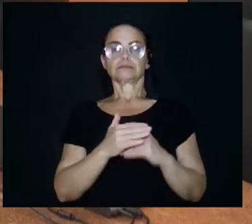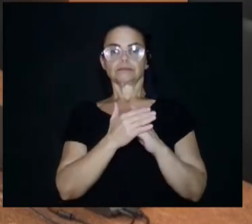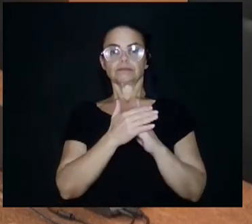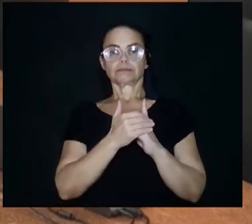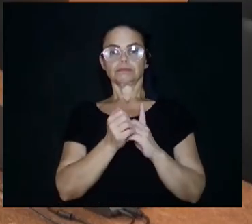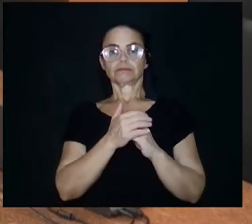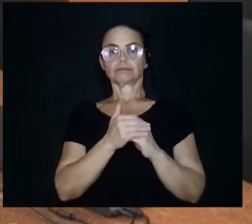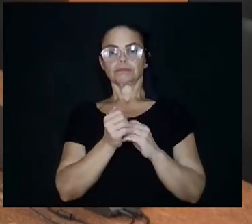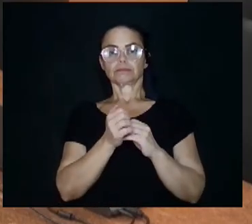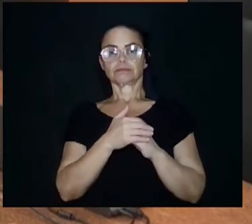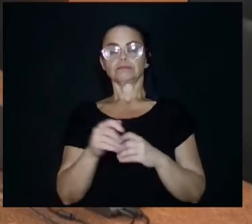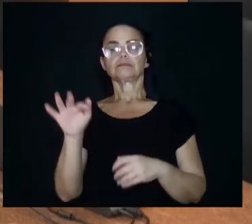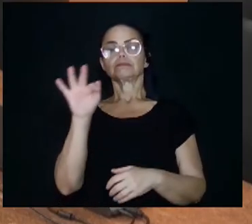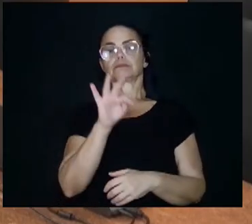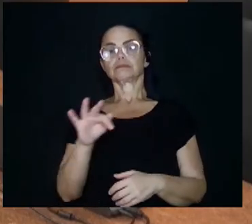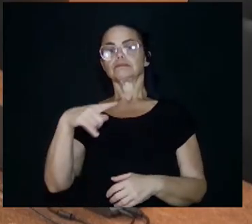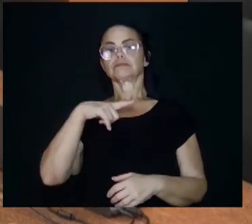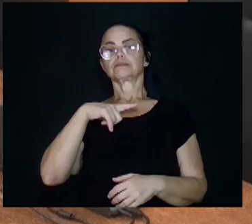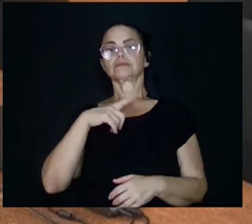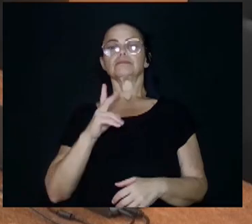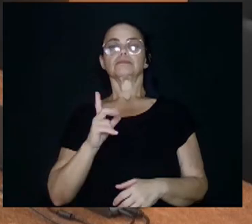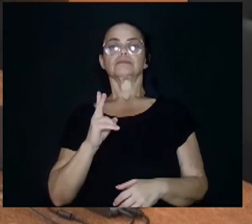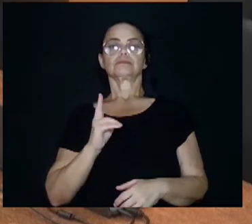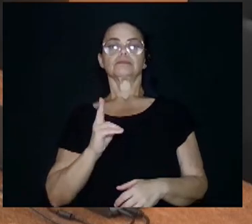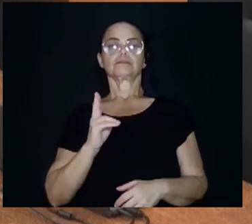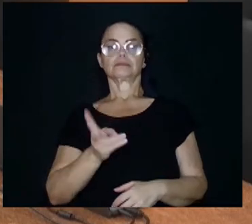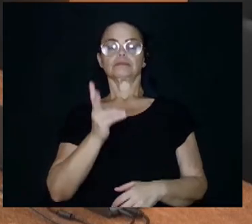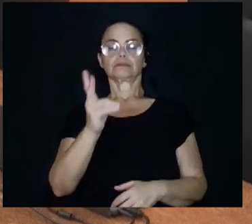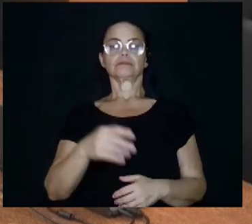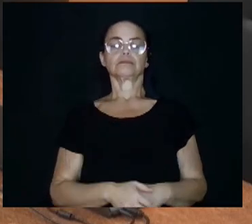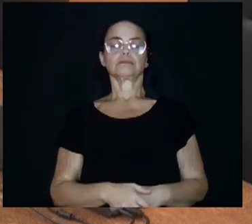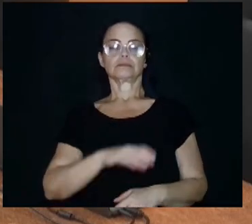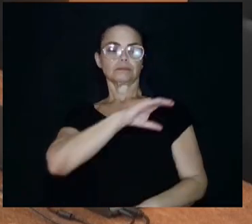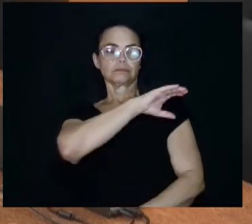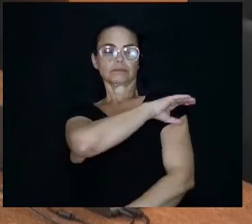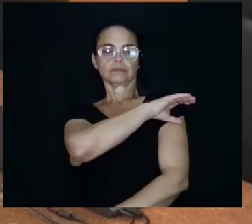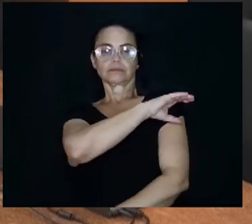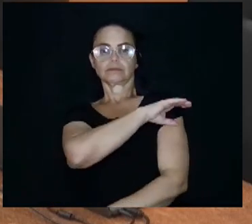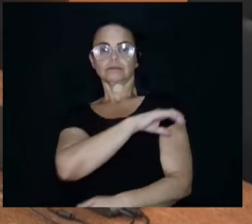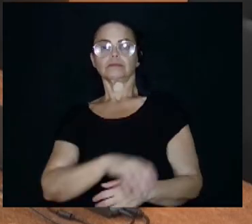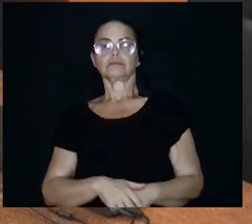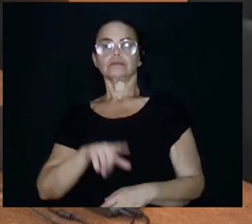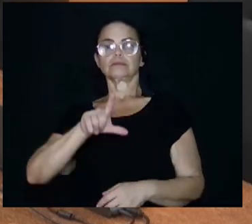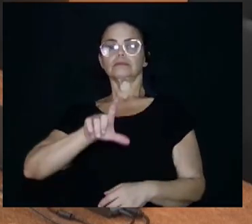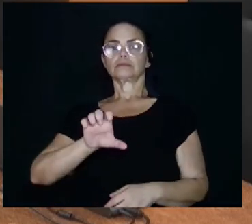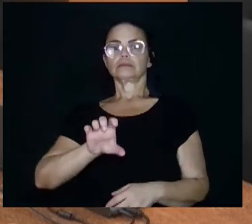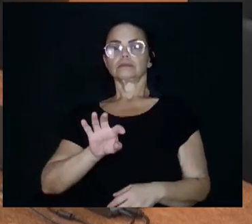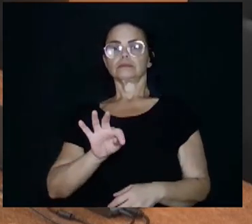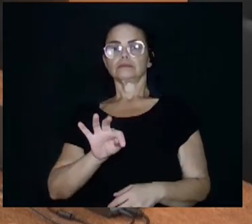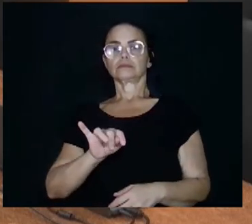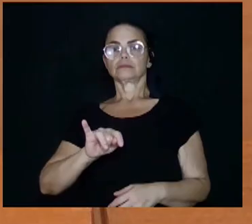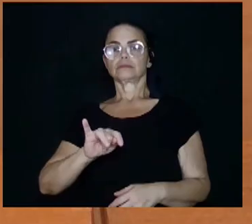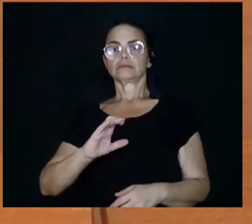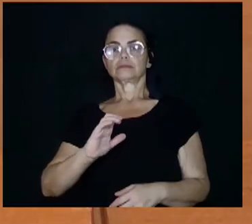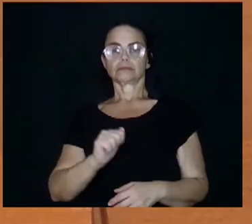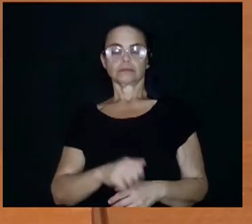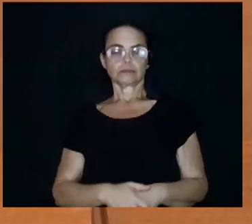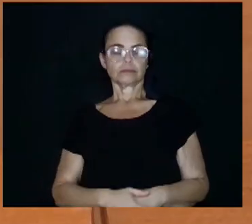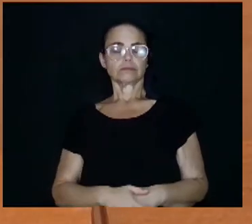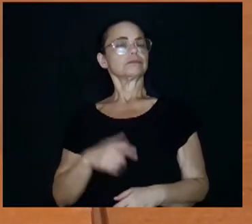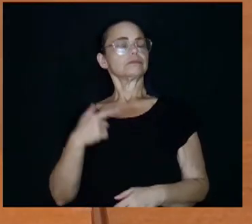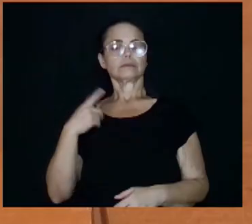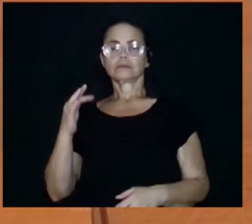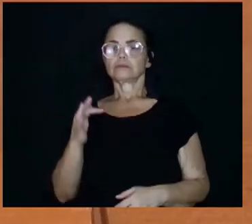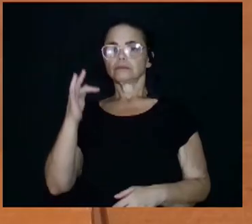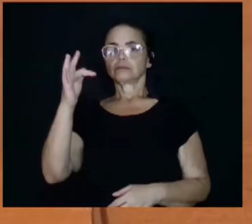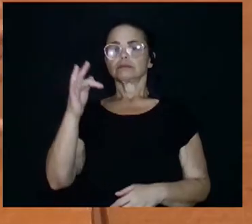tem conosco, a partir da coordenadora Letícia. Mas são futuros estudantes que estão ali pelo